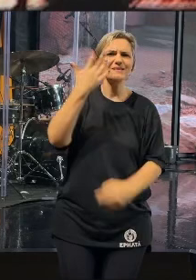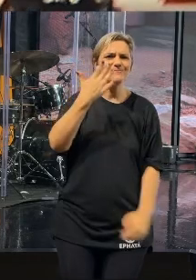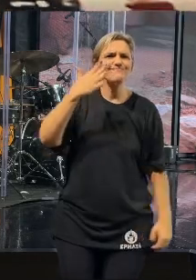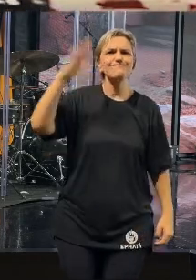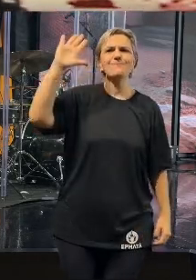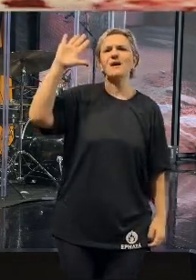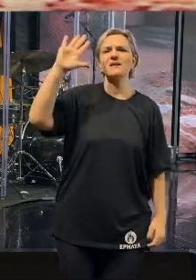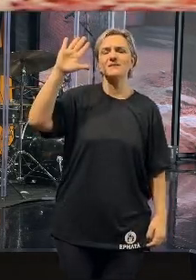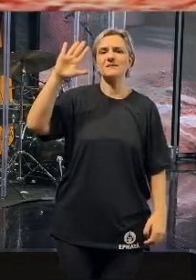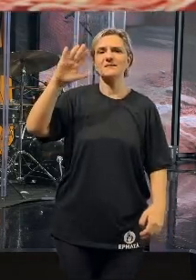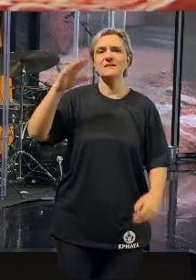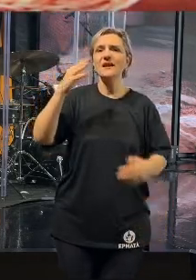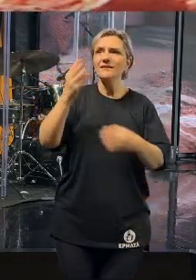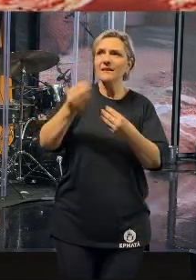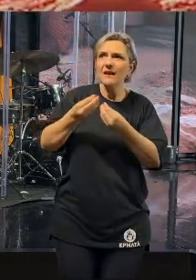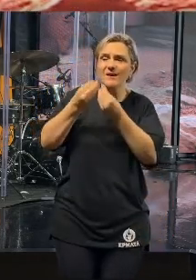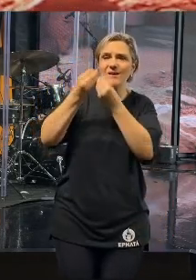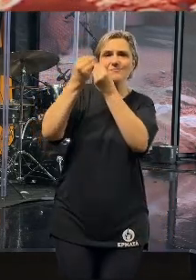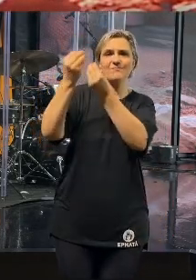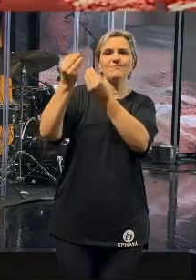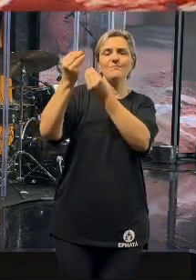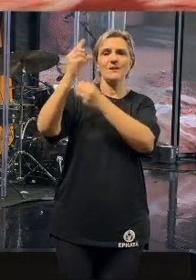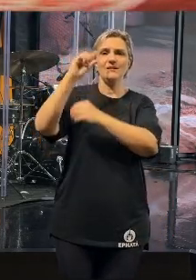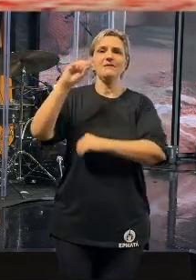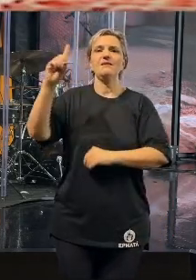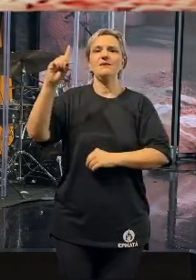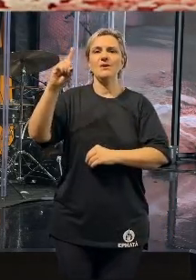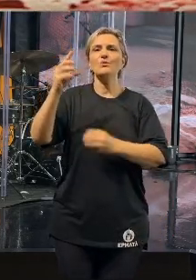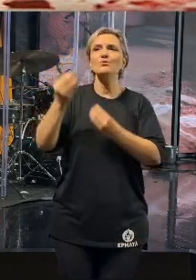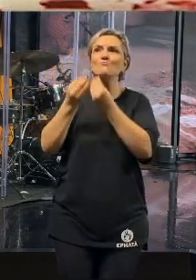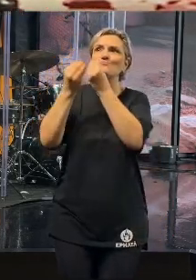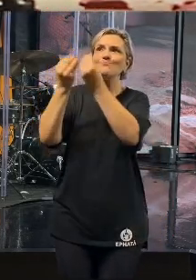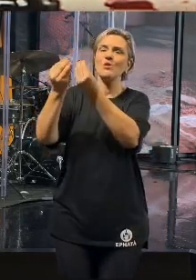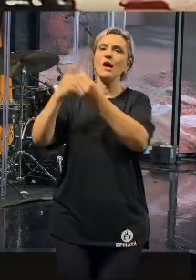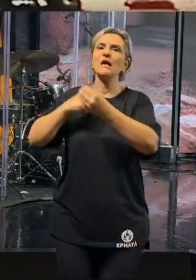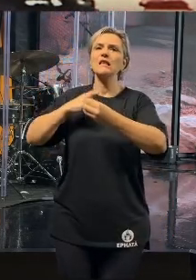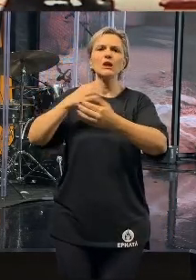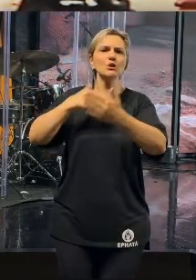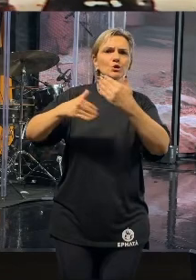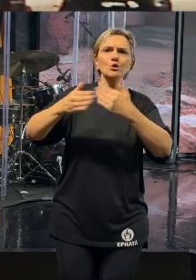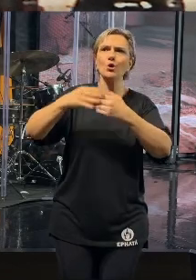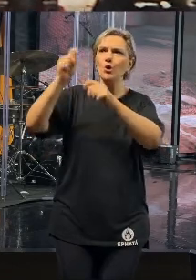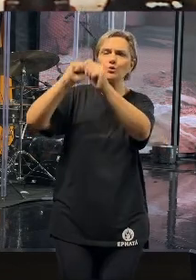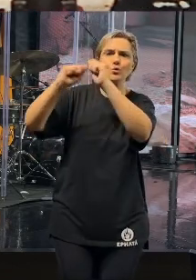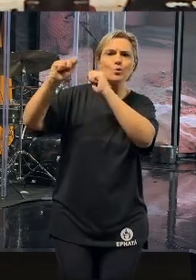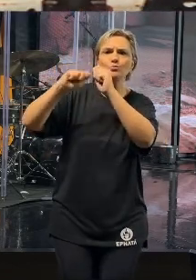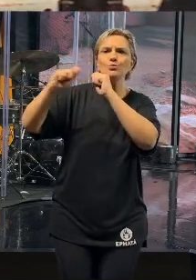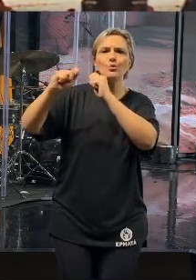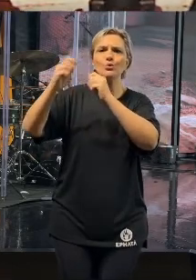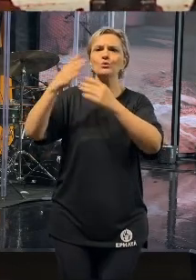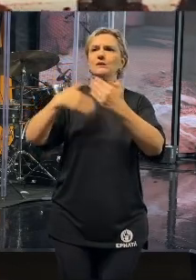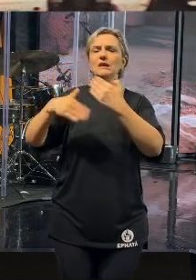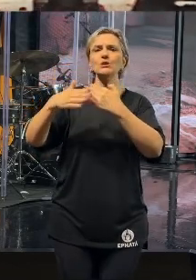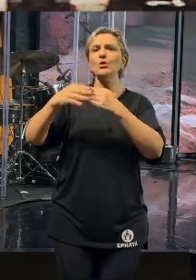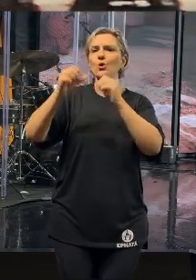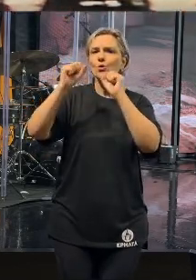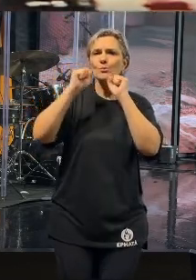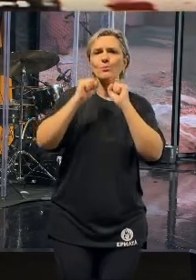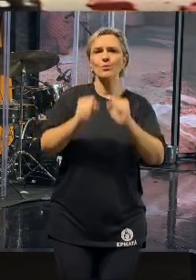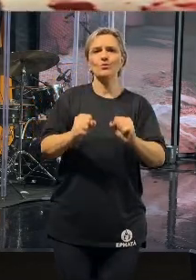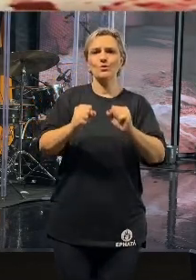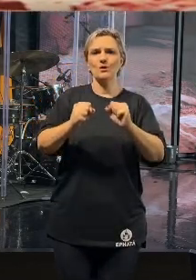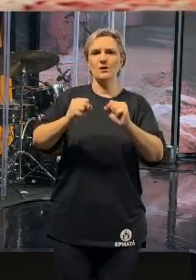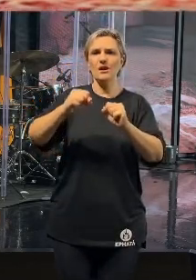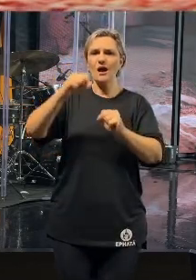infinitamente mais. Entrega nas mãos daquele que tem todo o governo, que tem todo o poder, que tem